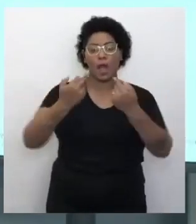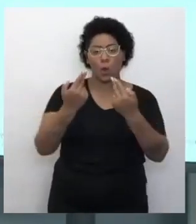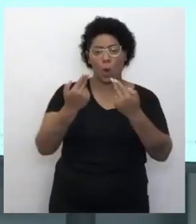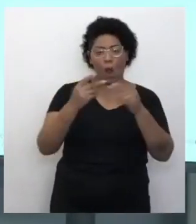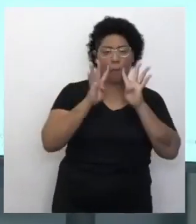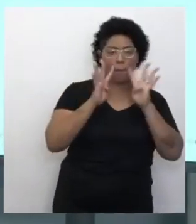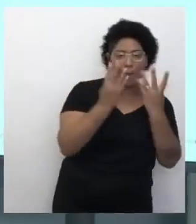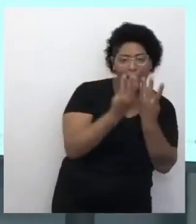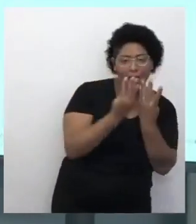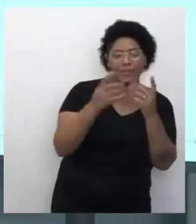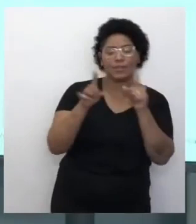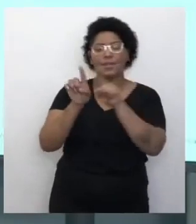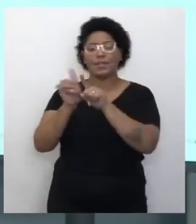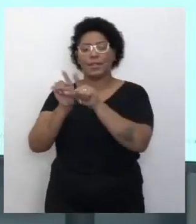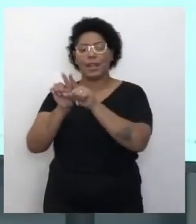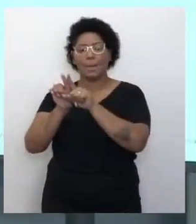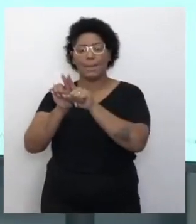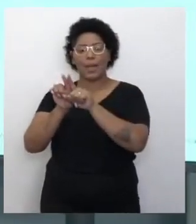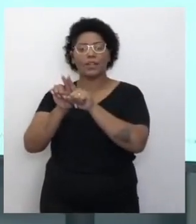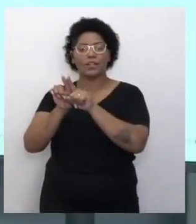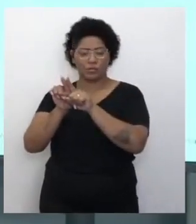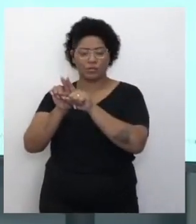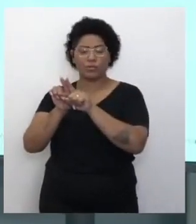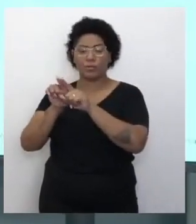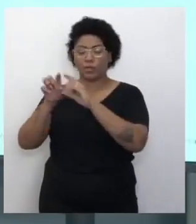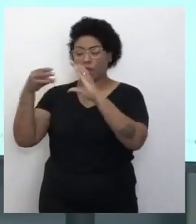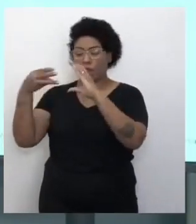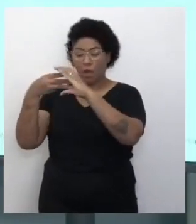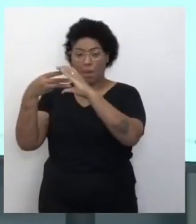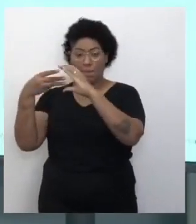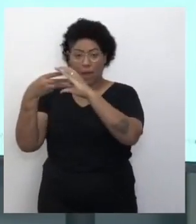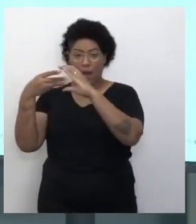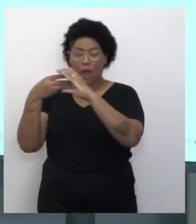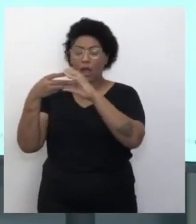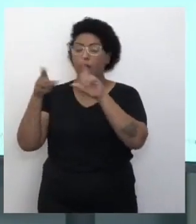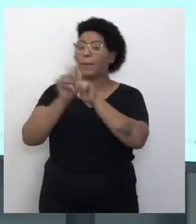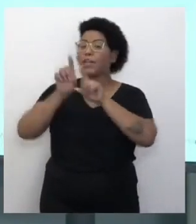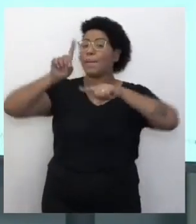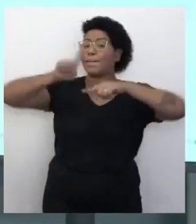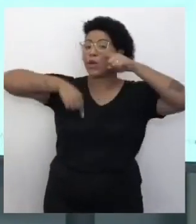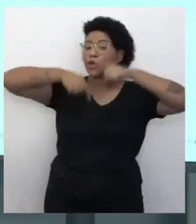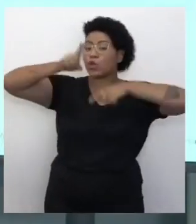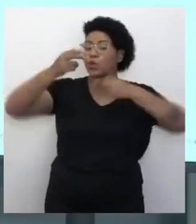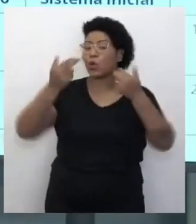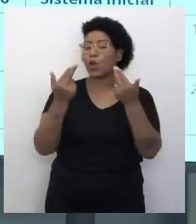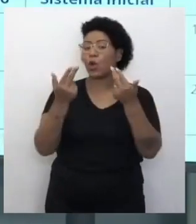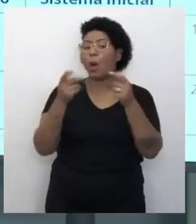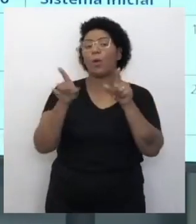dos reagentes ter a mesma quantidade de massa dos produtos, ok?